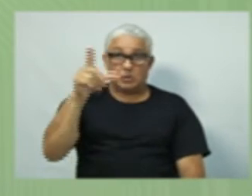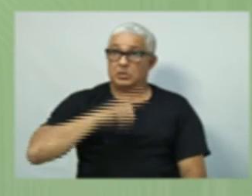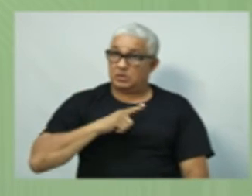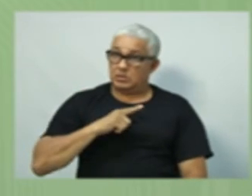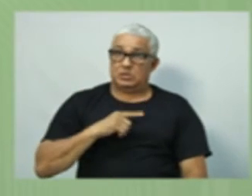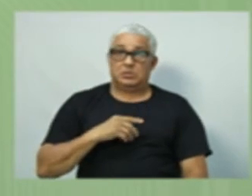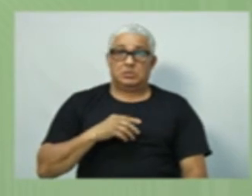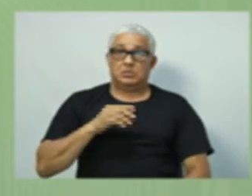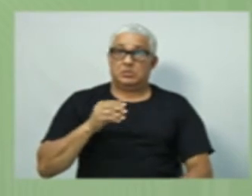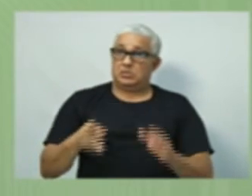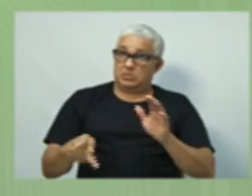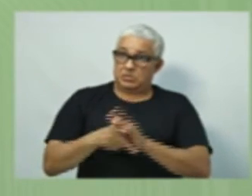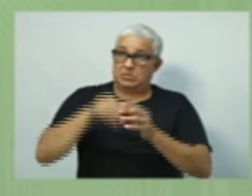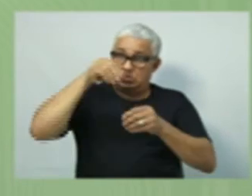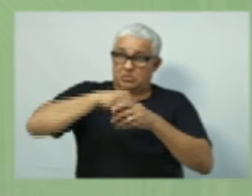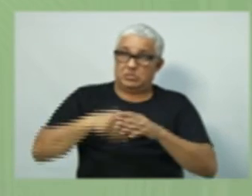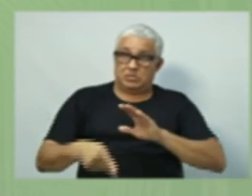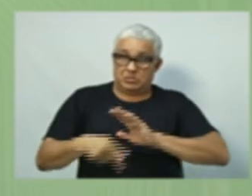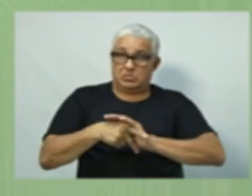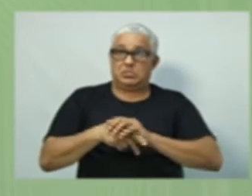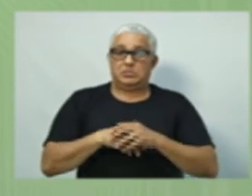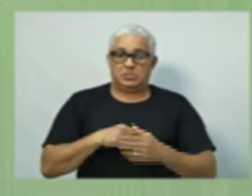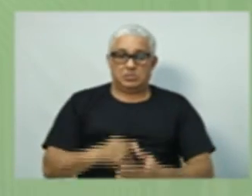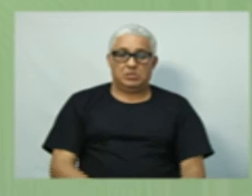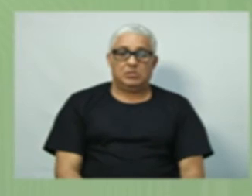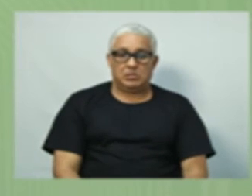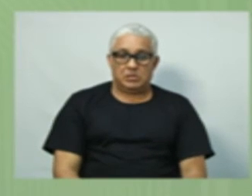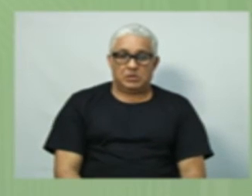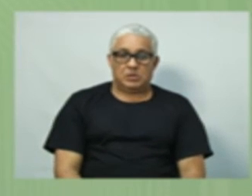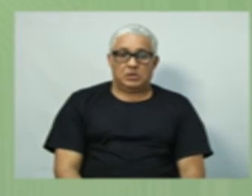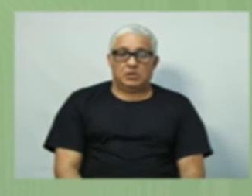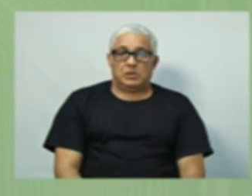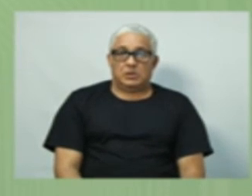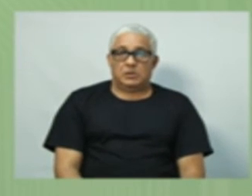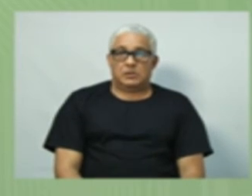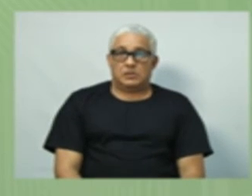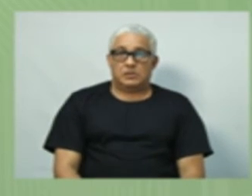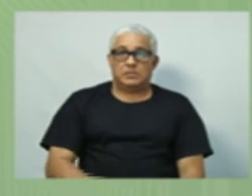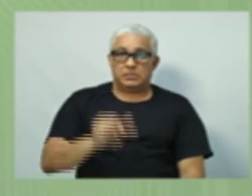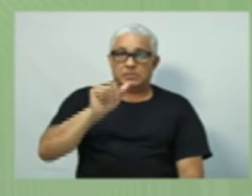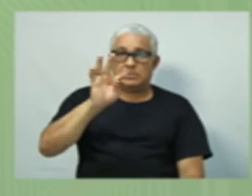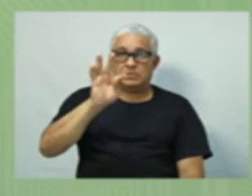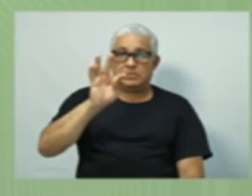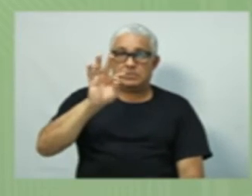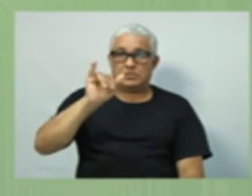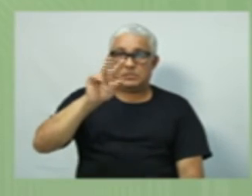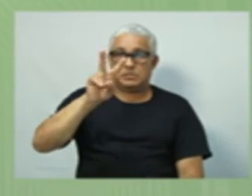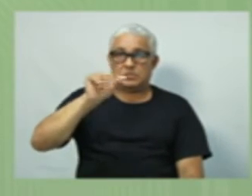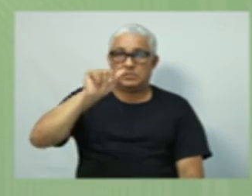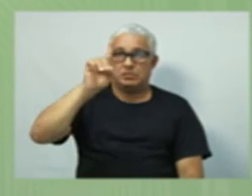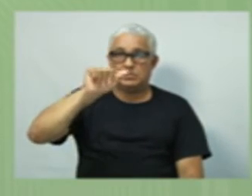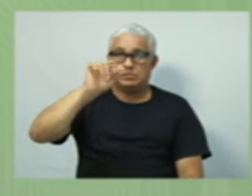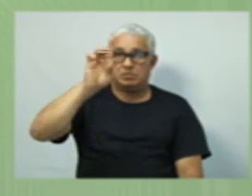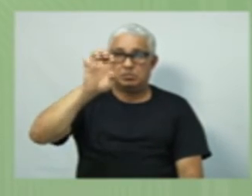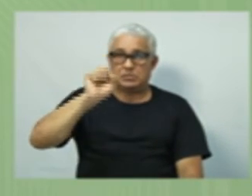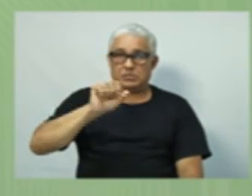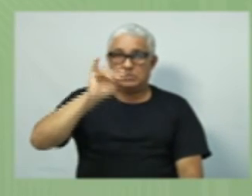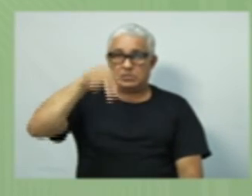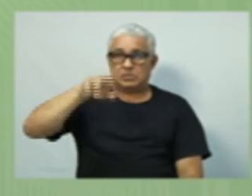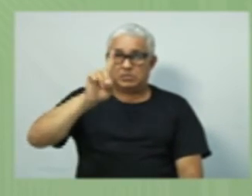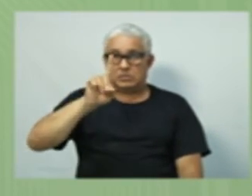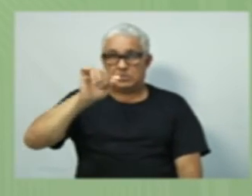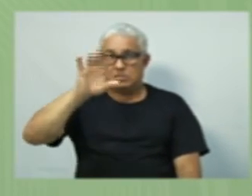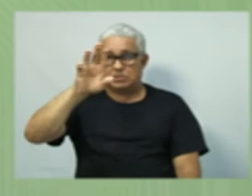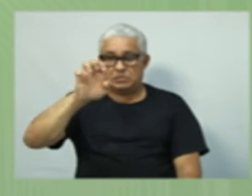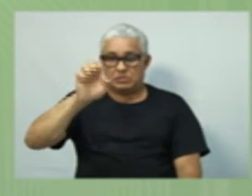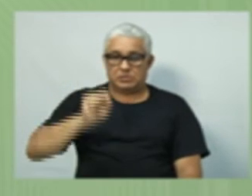e rentabilidade de 2,31 por cento por fim o índice paralelo